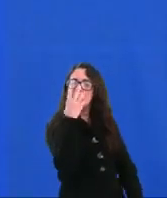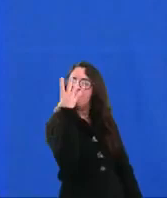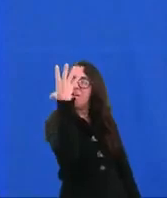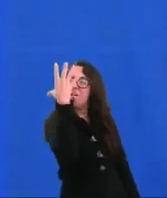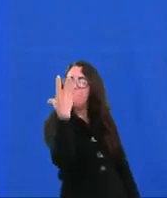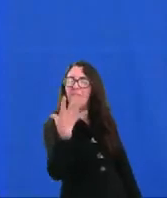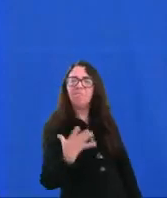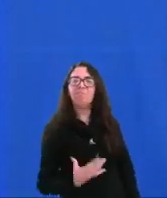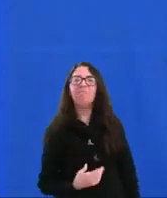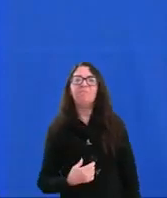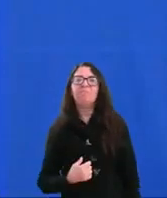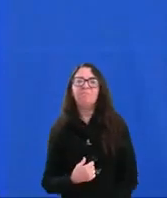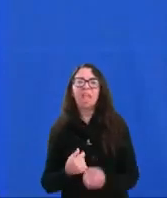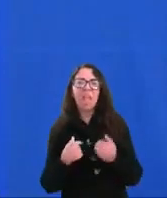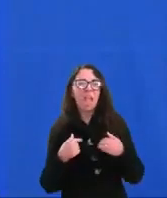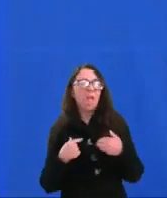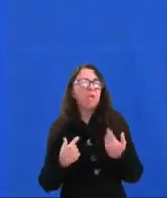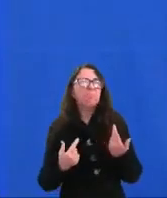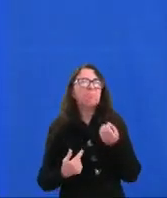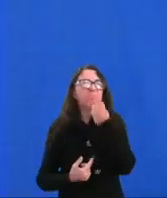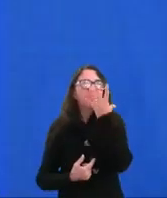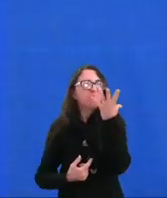os seus membros devem se esforçar para alcançá-los.